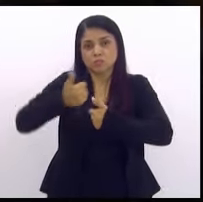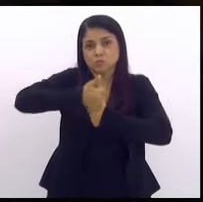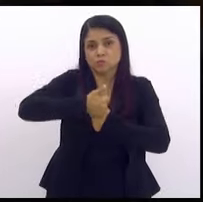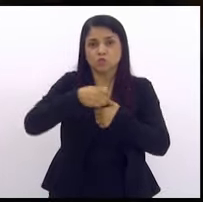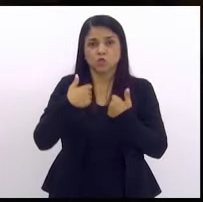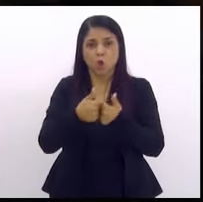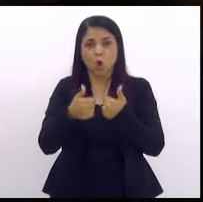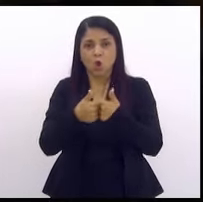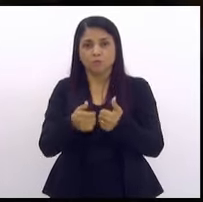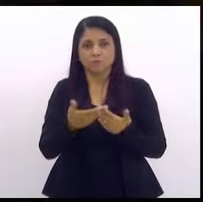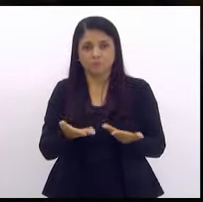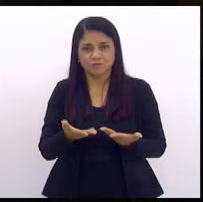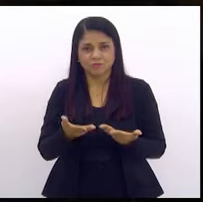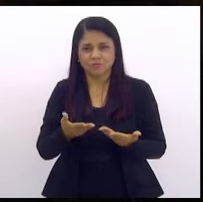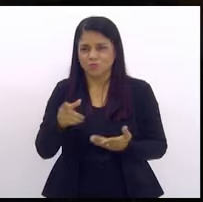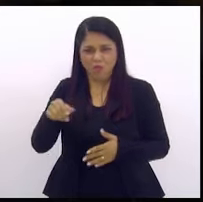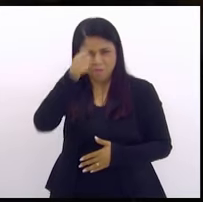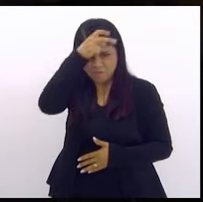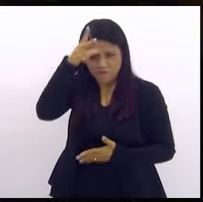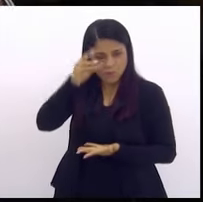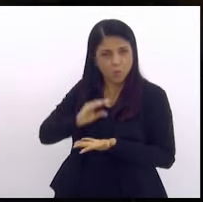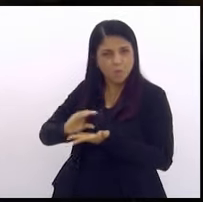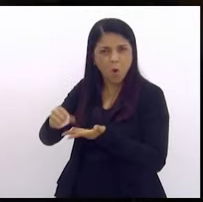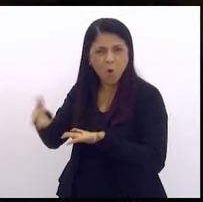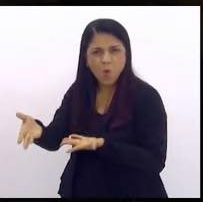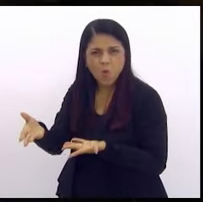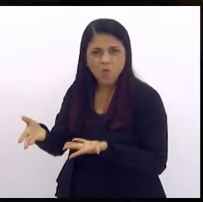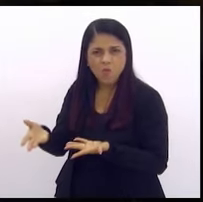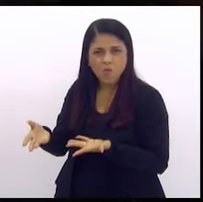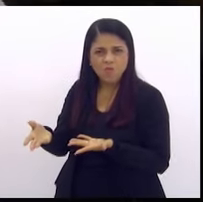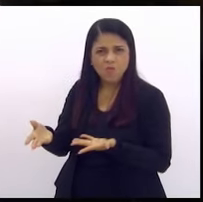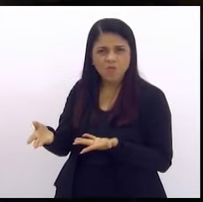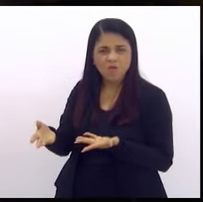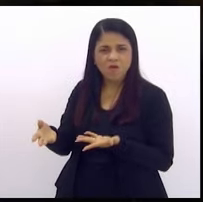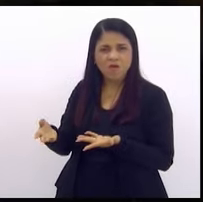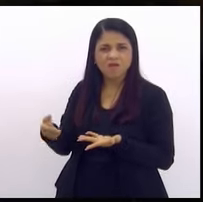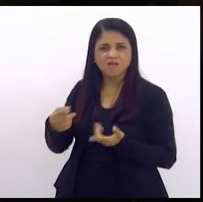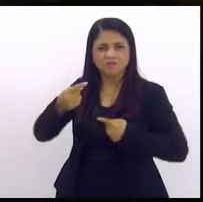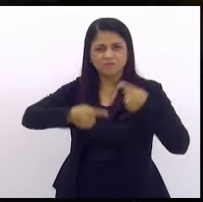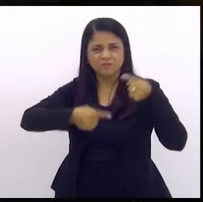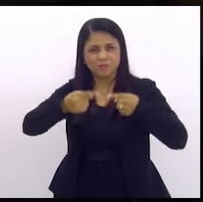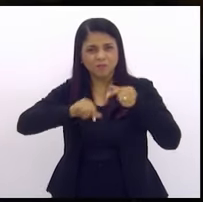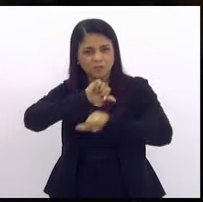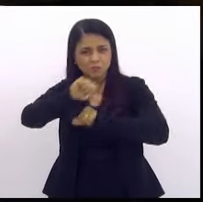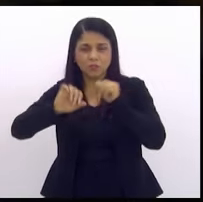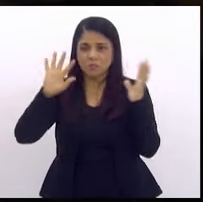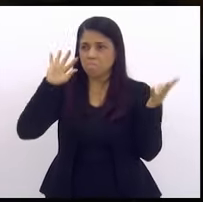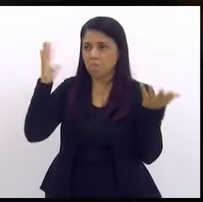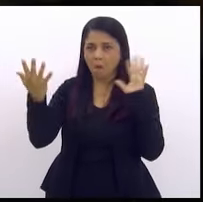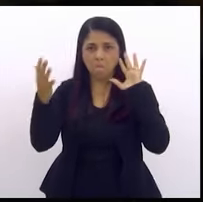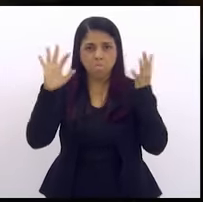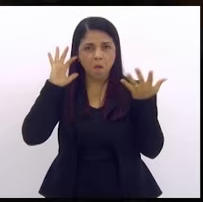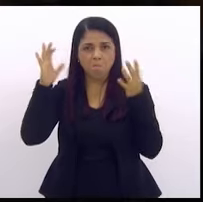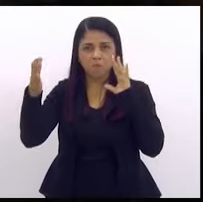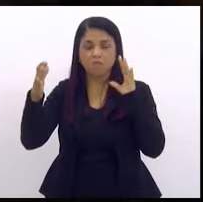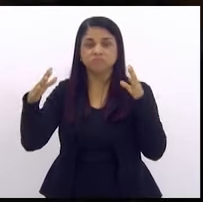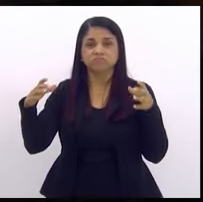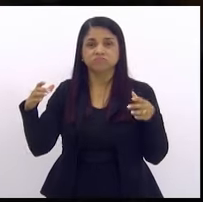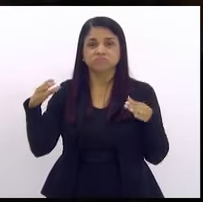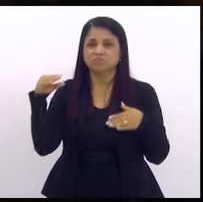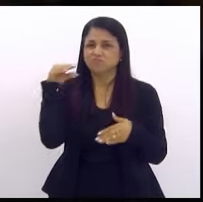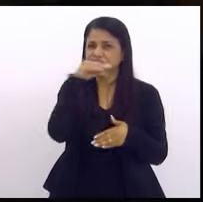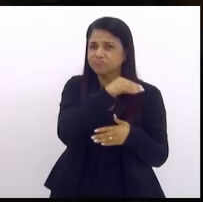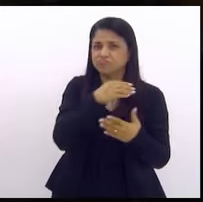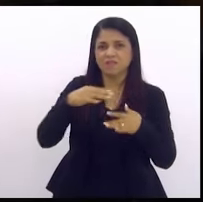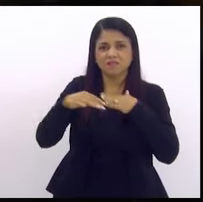não a prefeitura ampliar a mesada para eles. E o pior, a gente num debate de mudança climática, de superaquecimento das cidades,